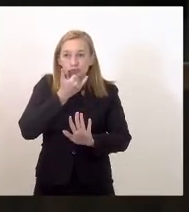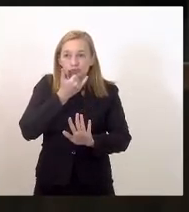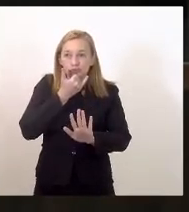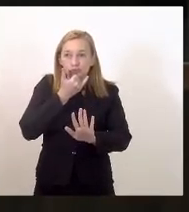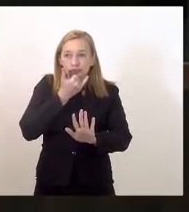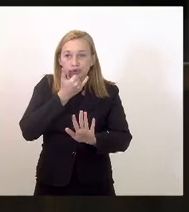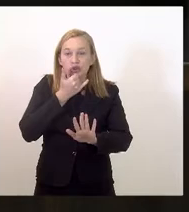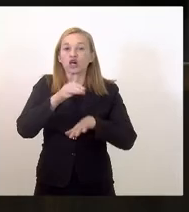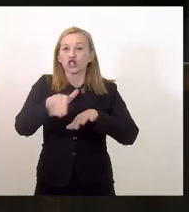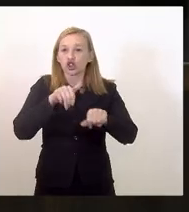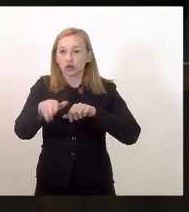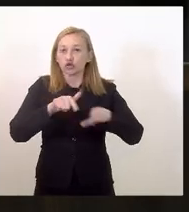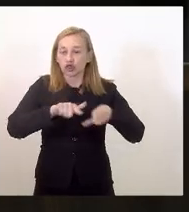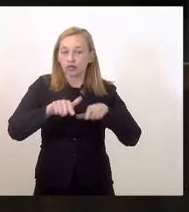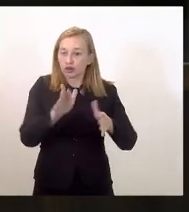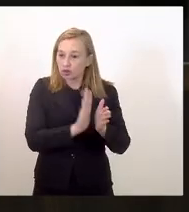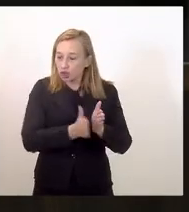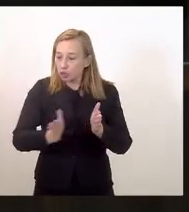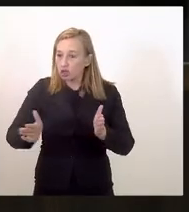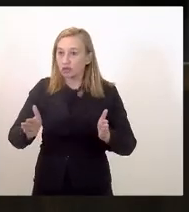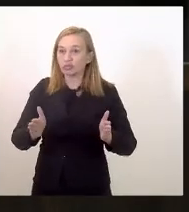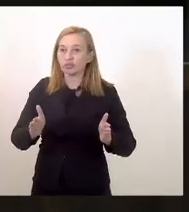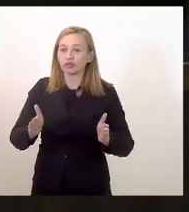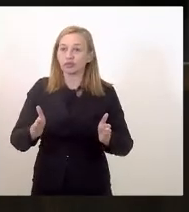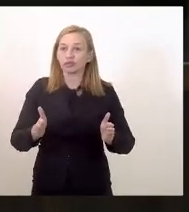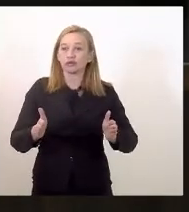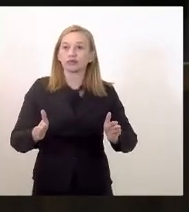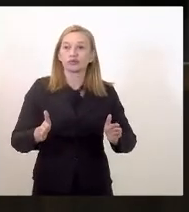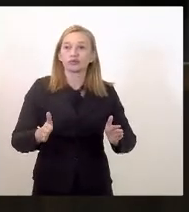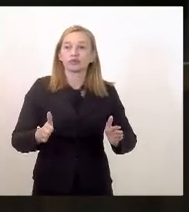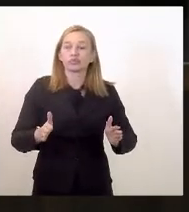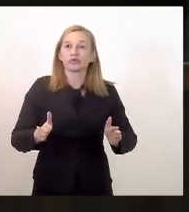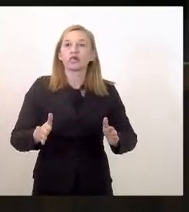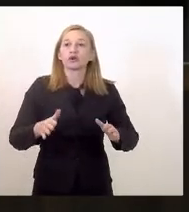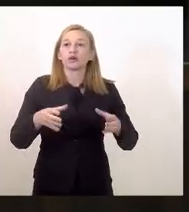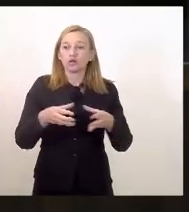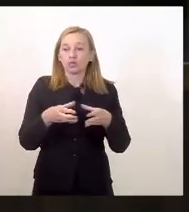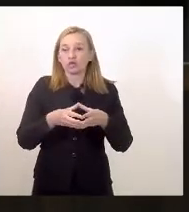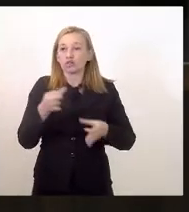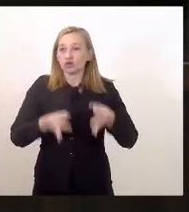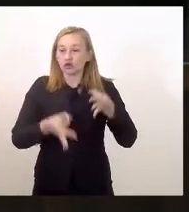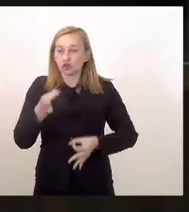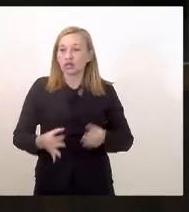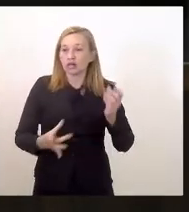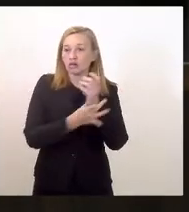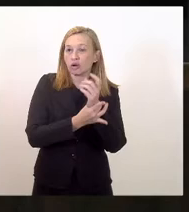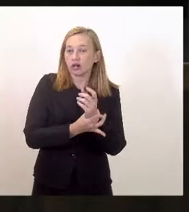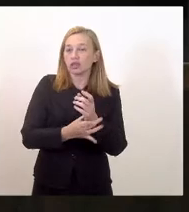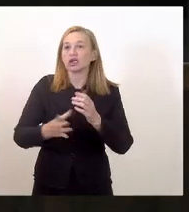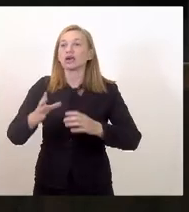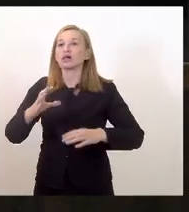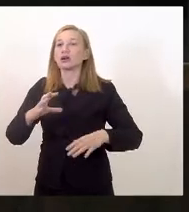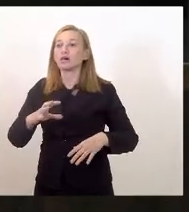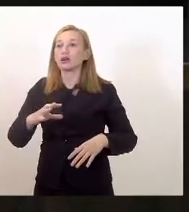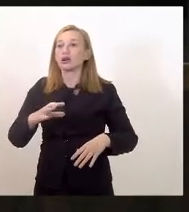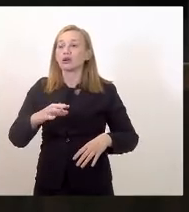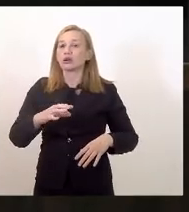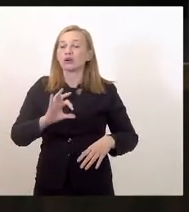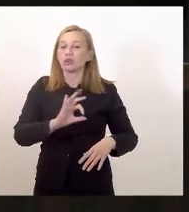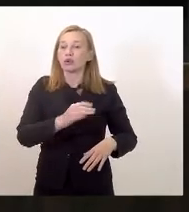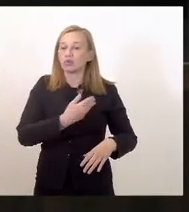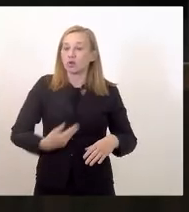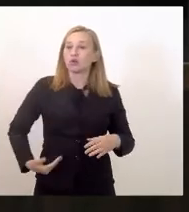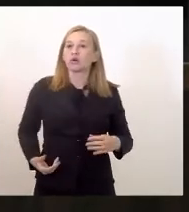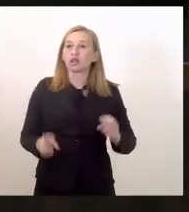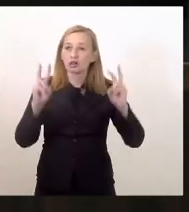pendente. Presidente, chama os trabalhos à ordem. Pendendo de pareceres das comissões de Constituição, Justiça, de Segurança Pública, Assuntos de Polícia, Servidores Públicos e de